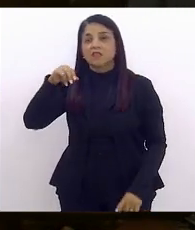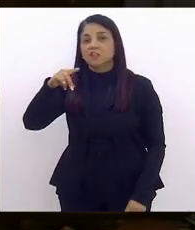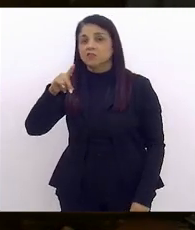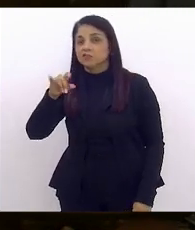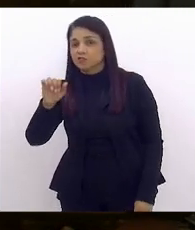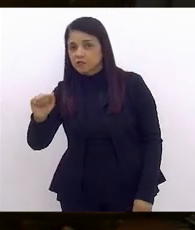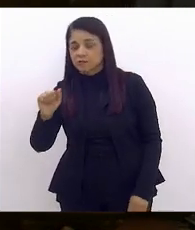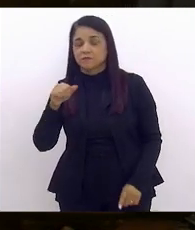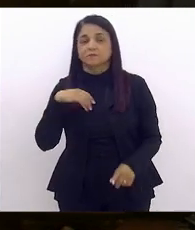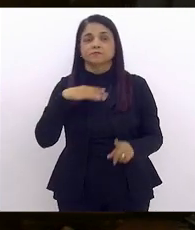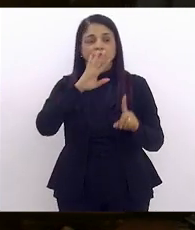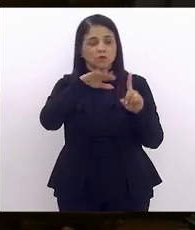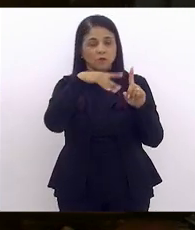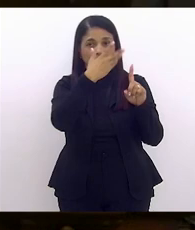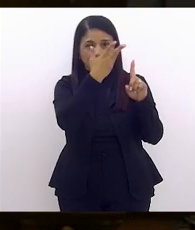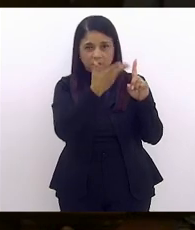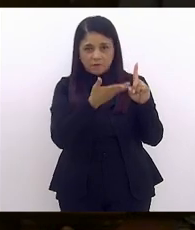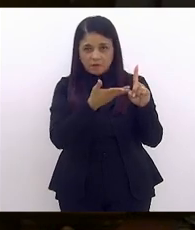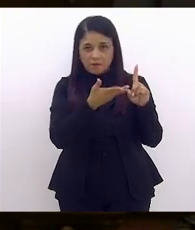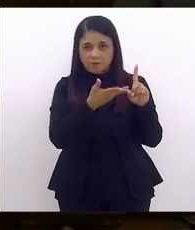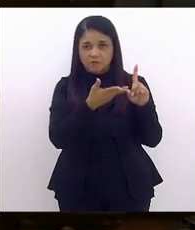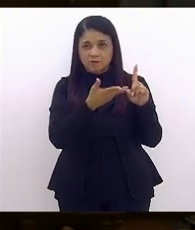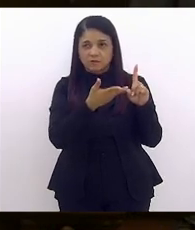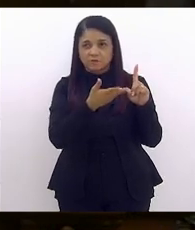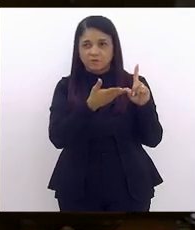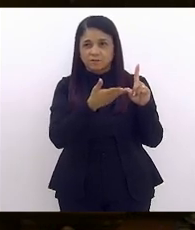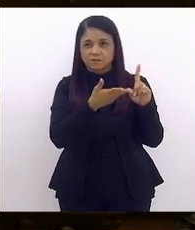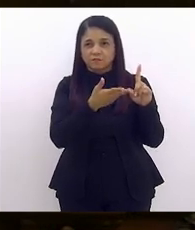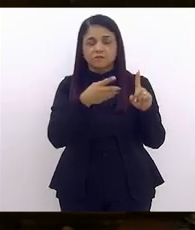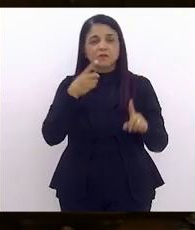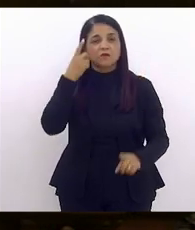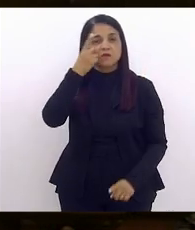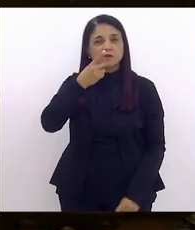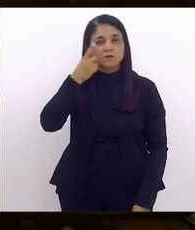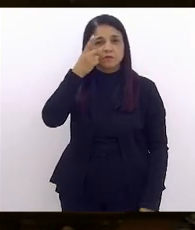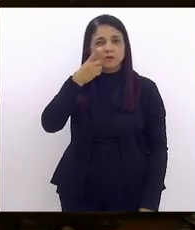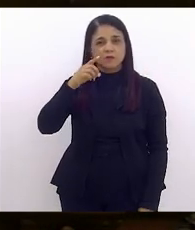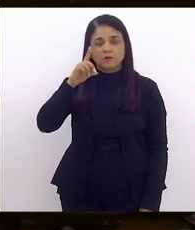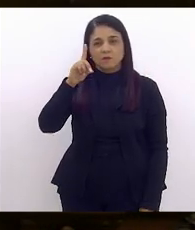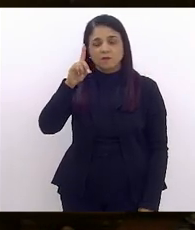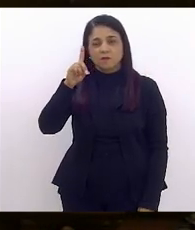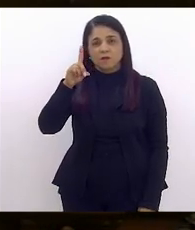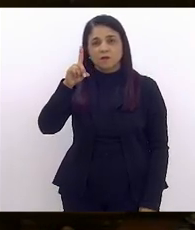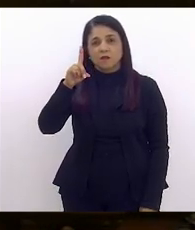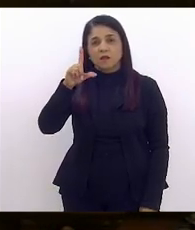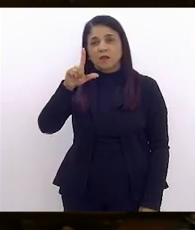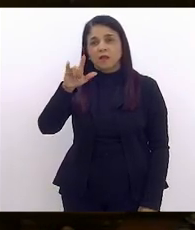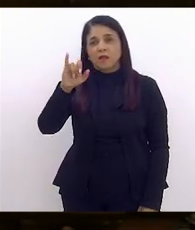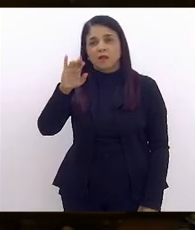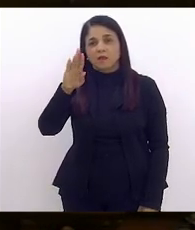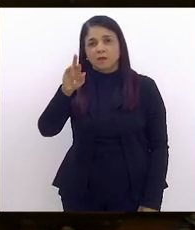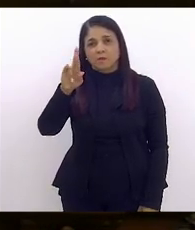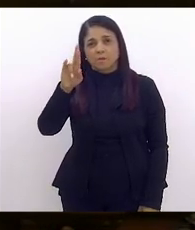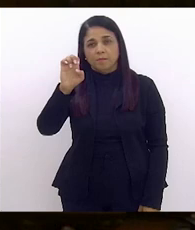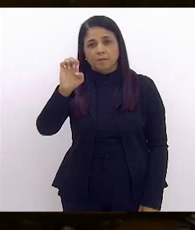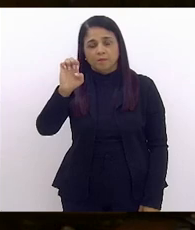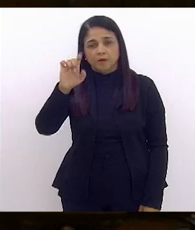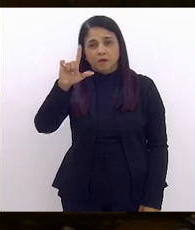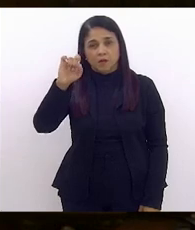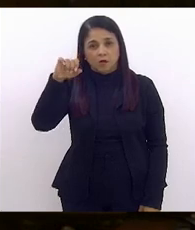Amelau, a homenagem do deputado Daniel Librelon, ao